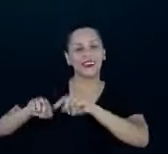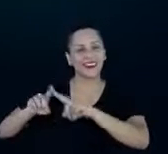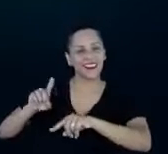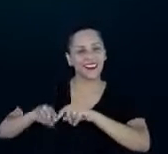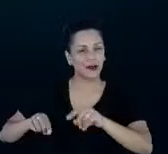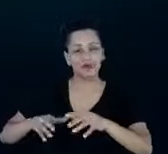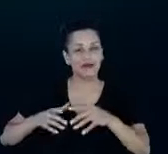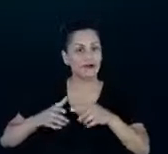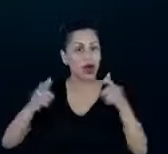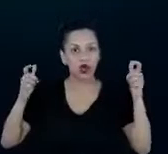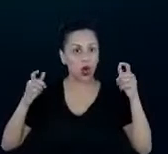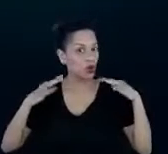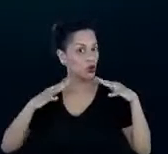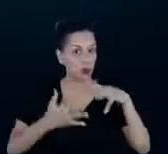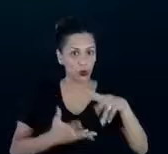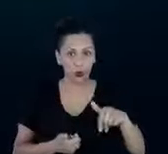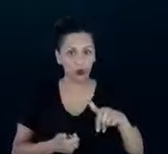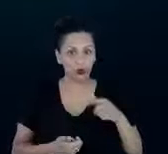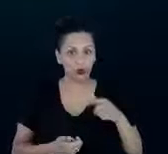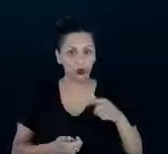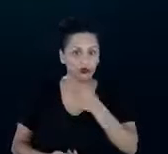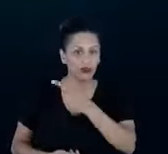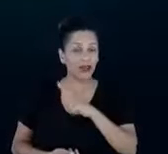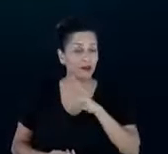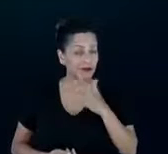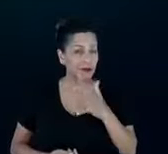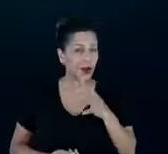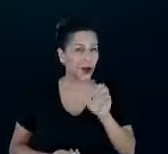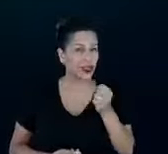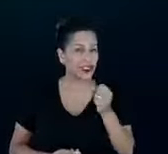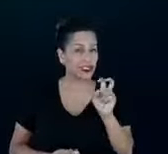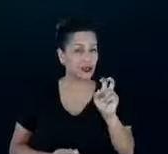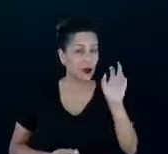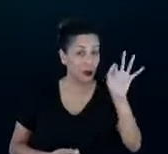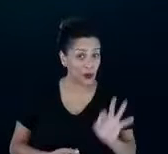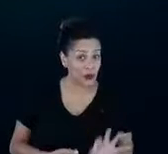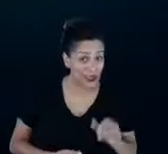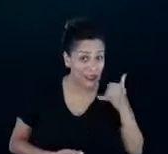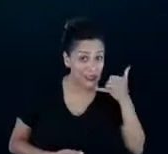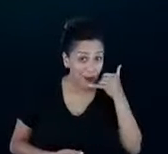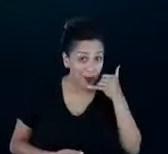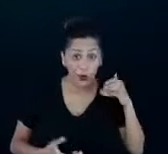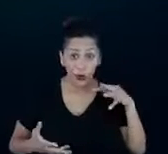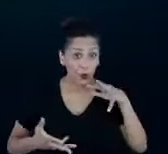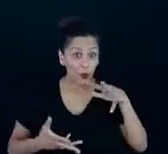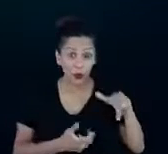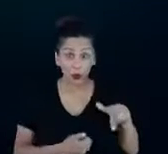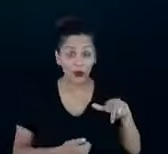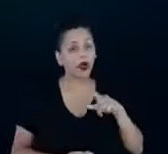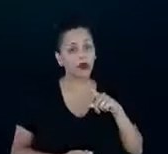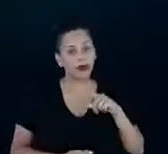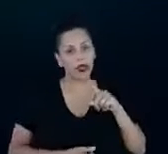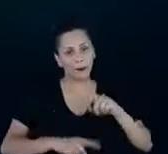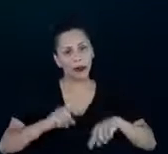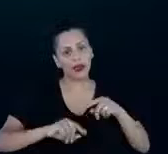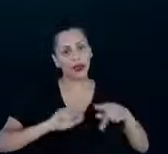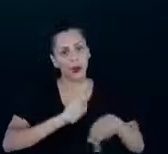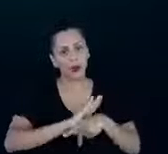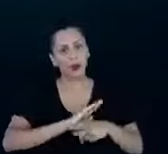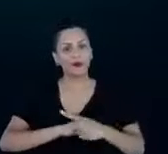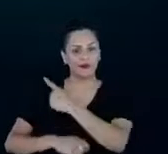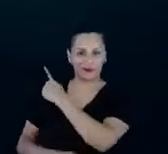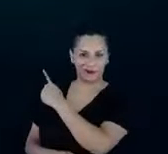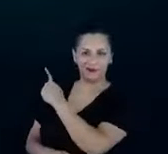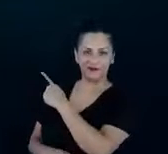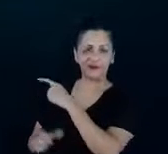do mundo só pra gente ter noção 85 porcento dos celulares do planeta tem algum componente produzido a partir